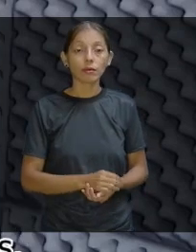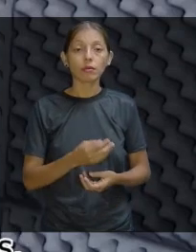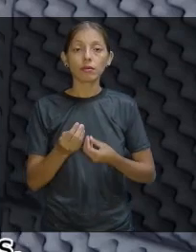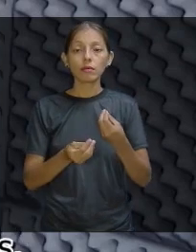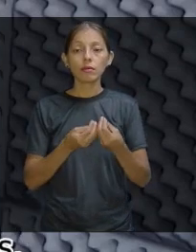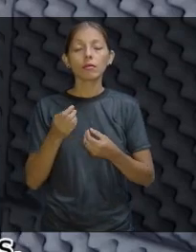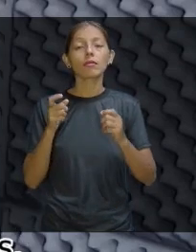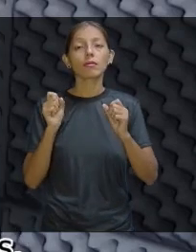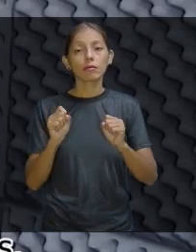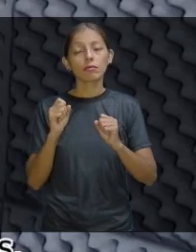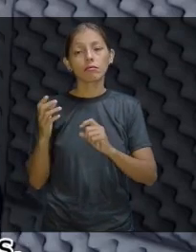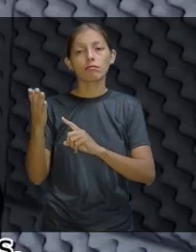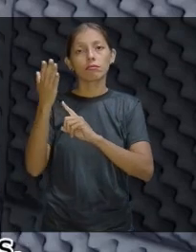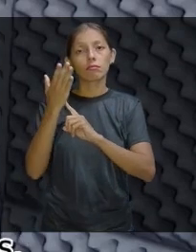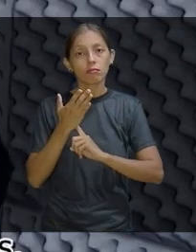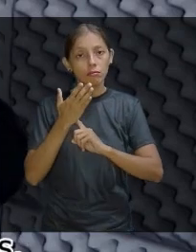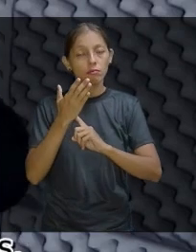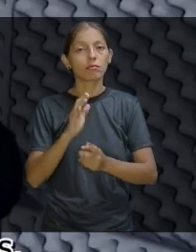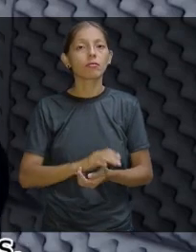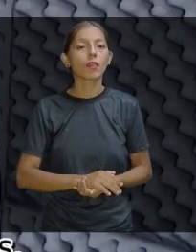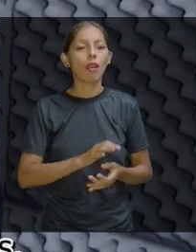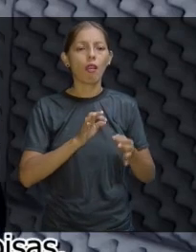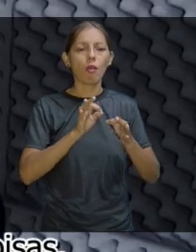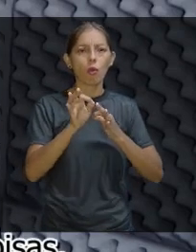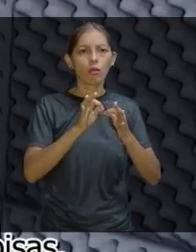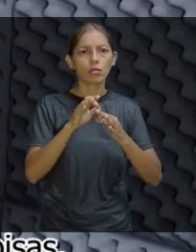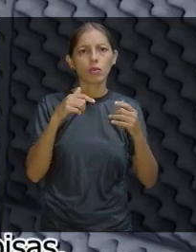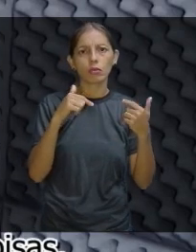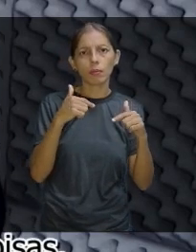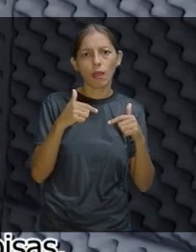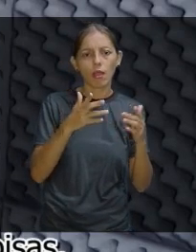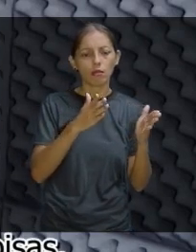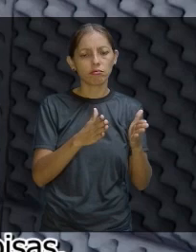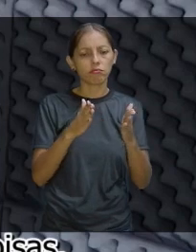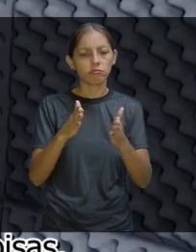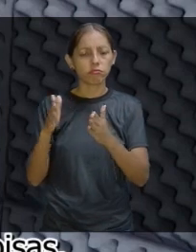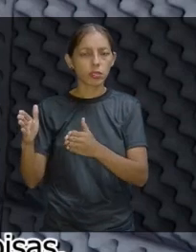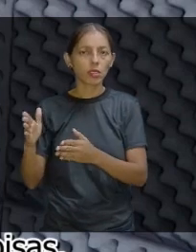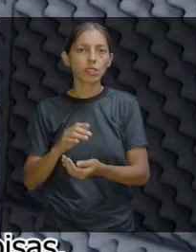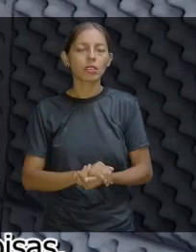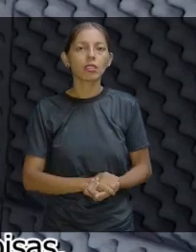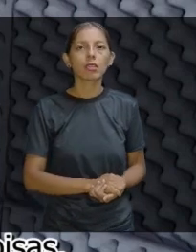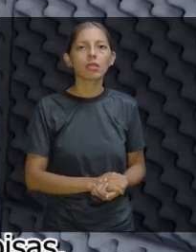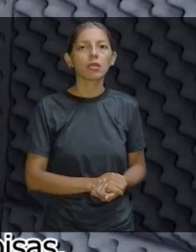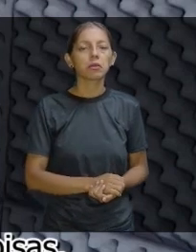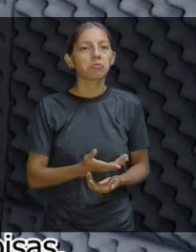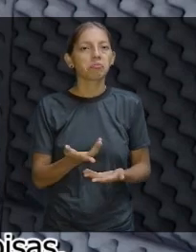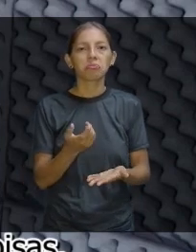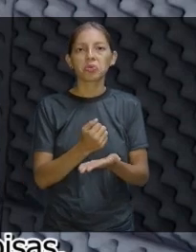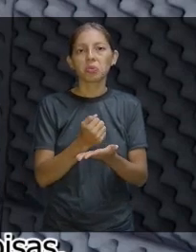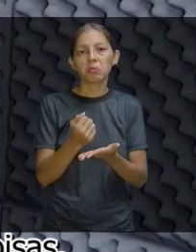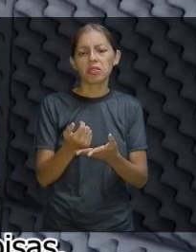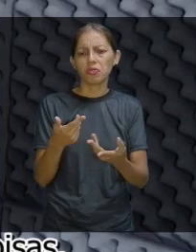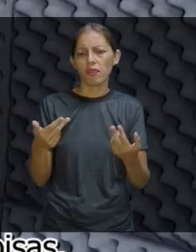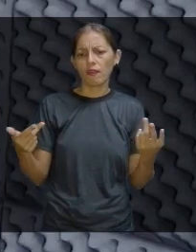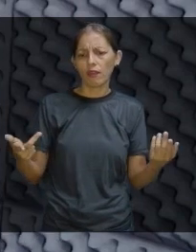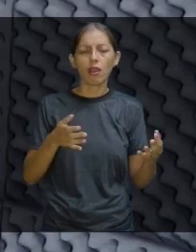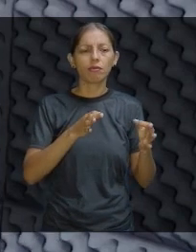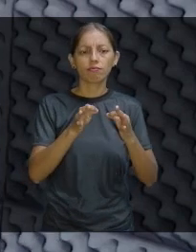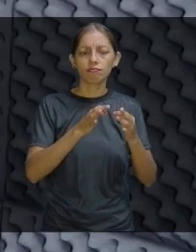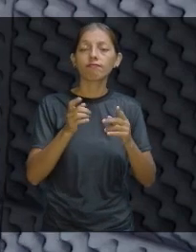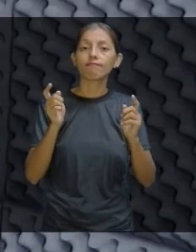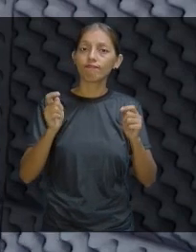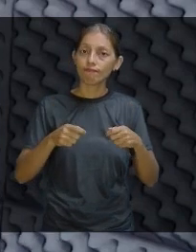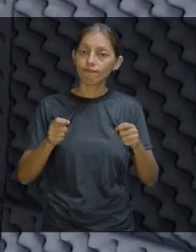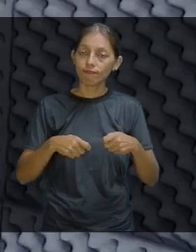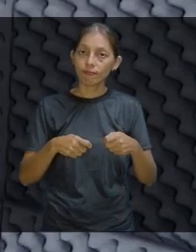nosso serviço, a separar documentos, a verificar condições em processos, uma série de coisas. Mas